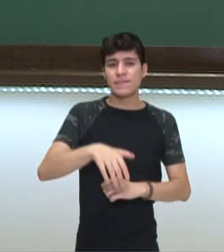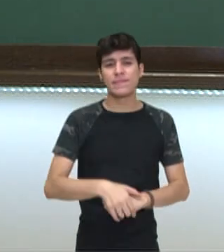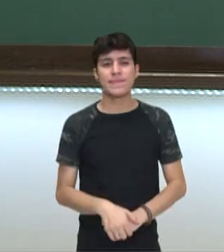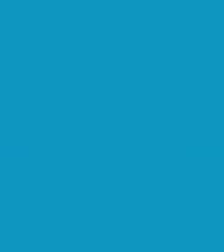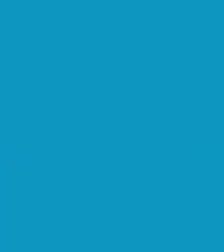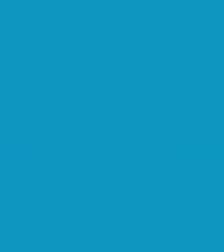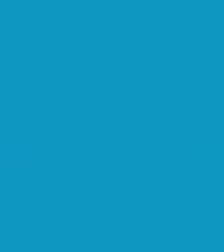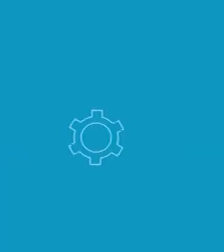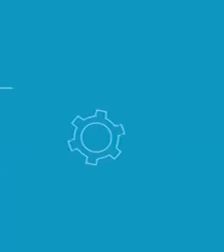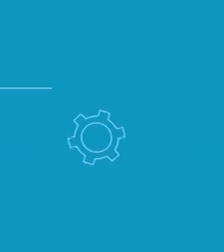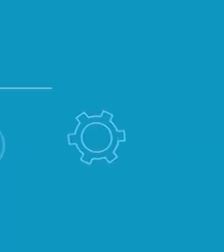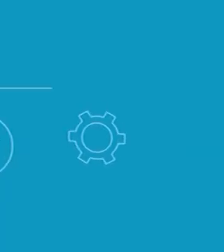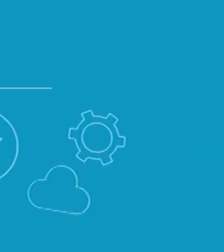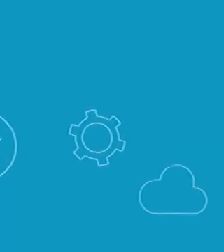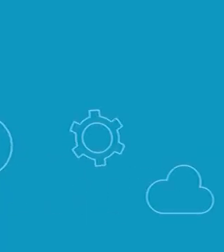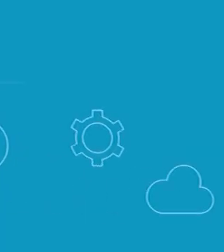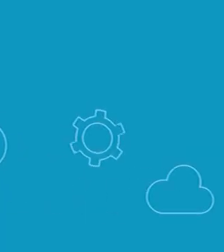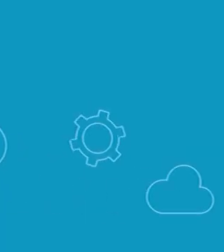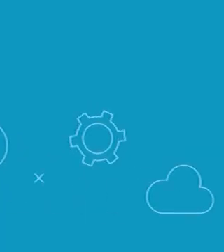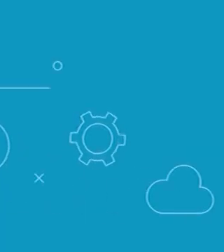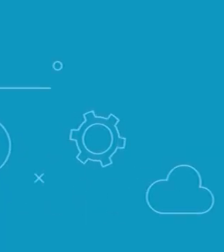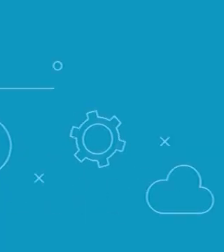breve pessoal é